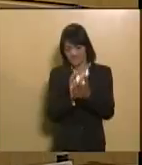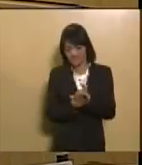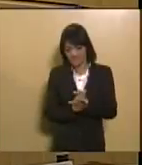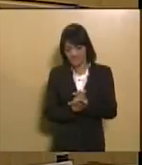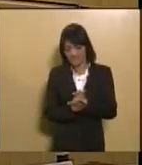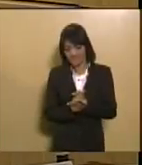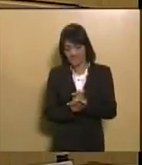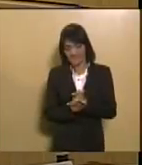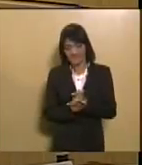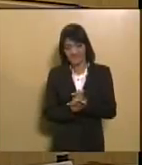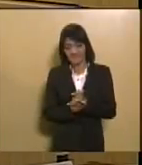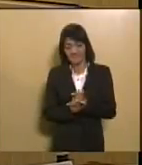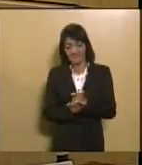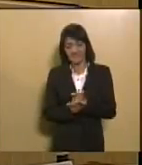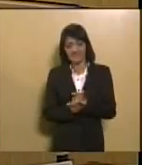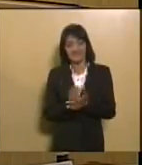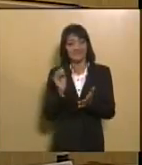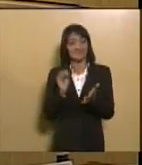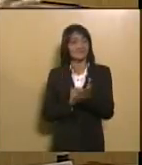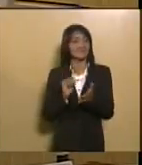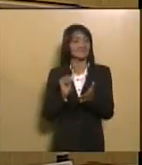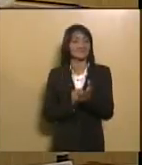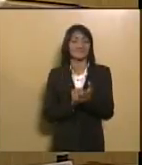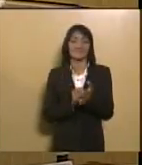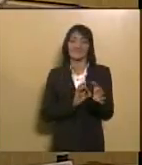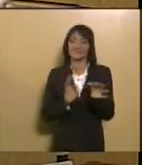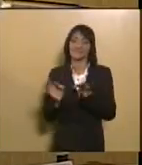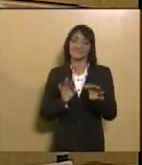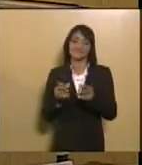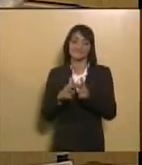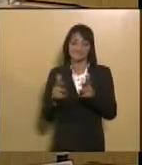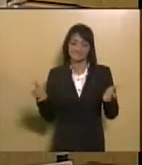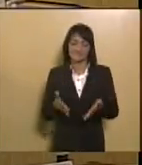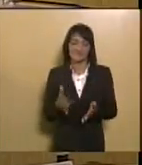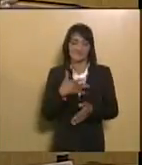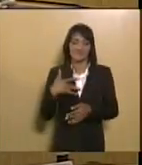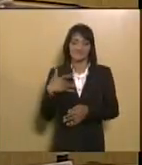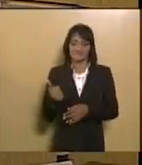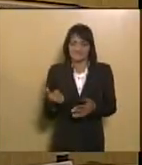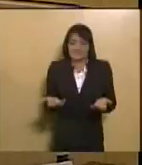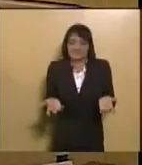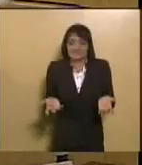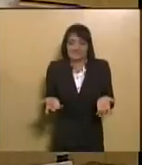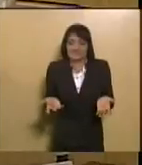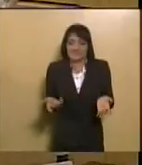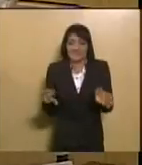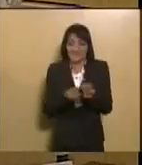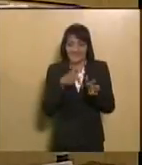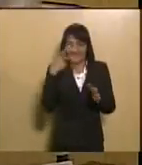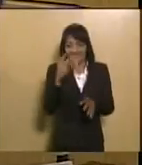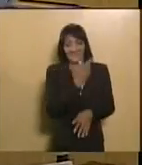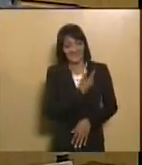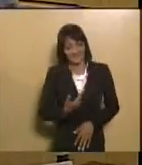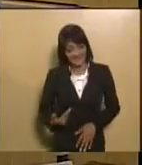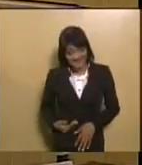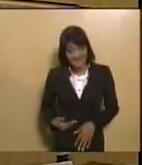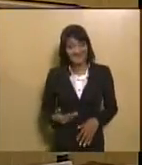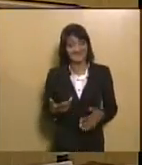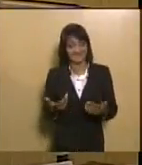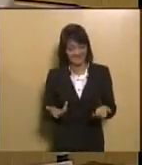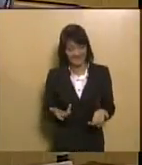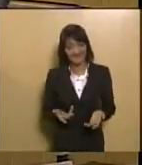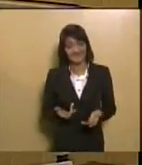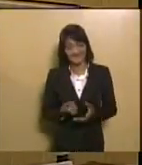era falta de gestão. Ele disse que o problema da saúde do estado de Sergipe, olha que ele está falando do próprio governo dele, que ele está